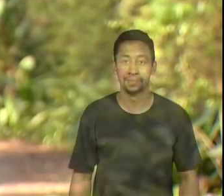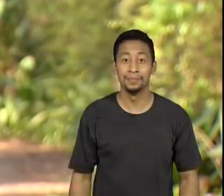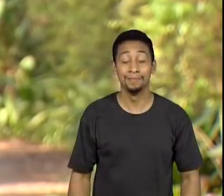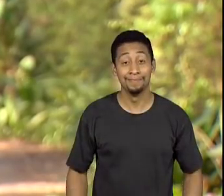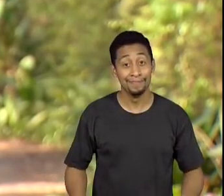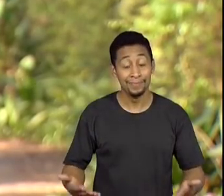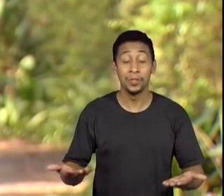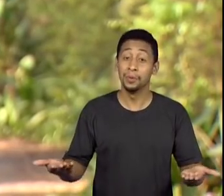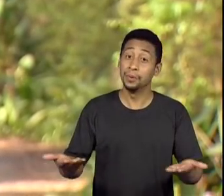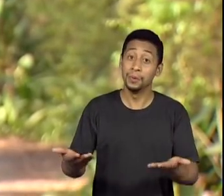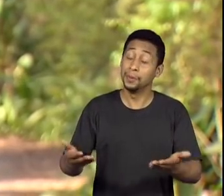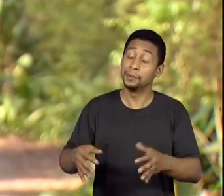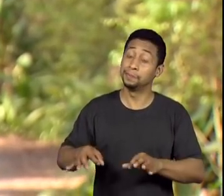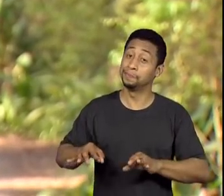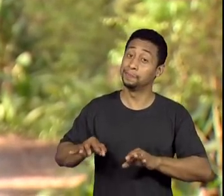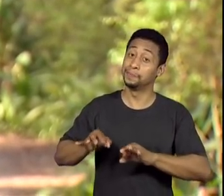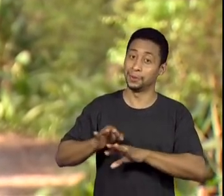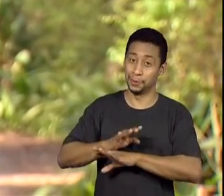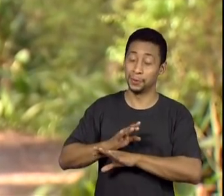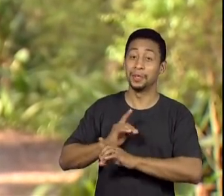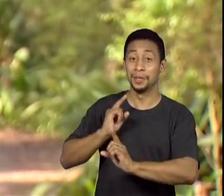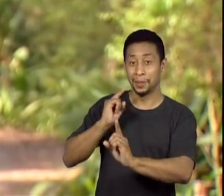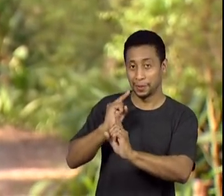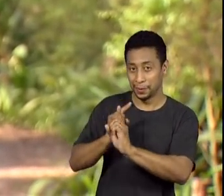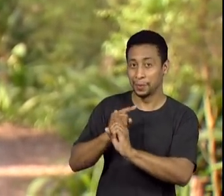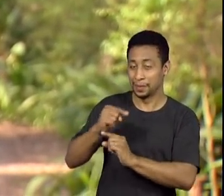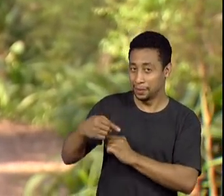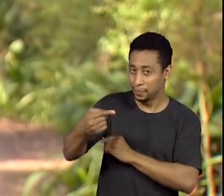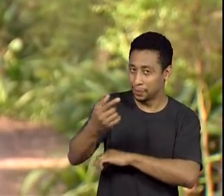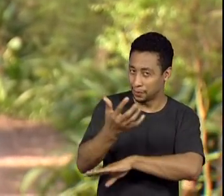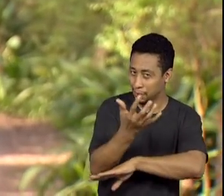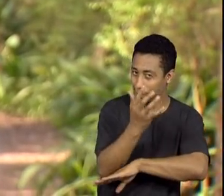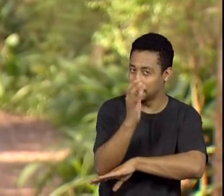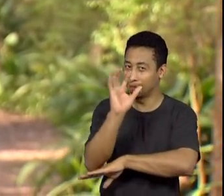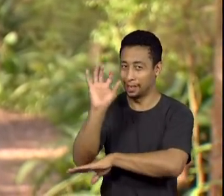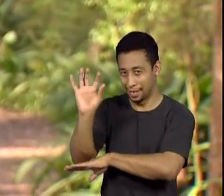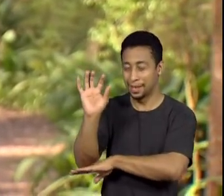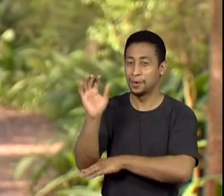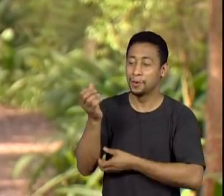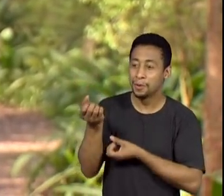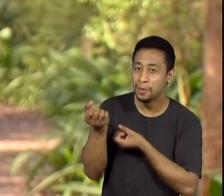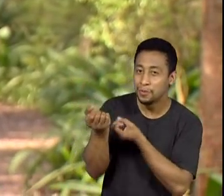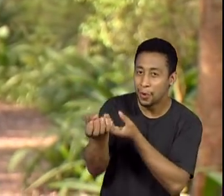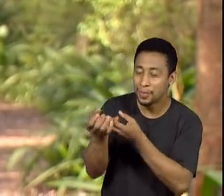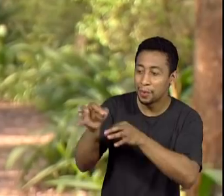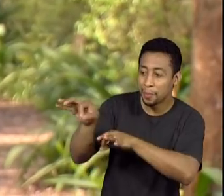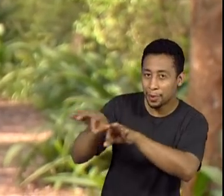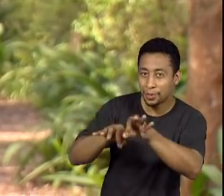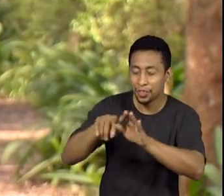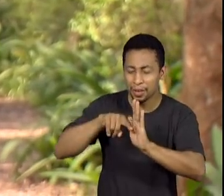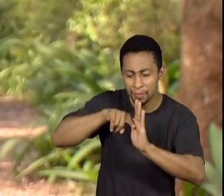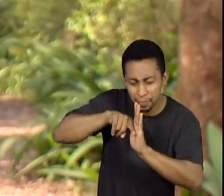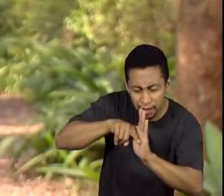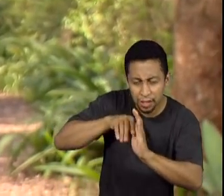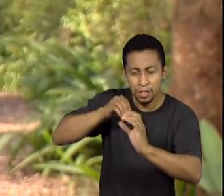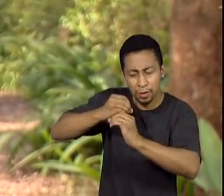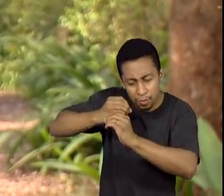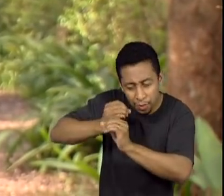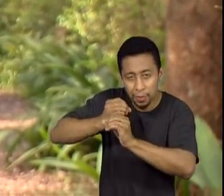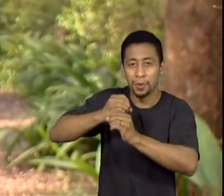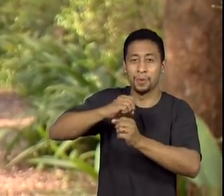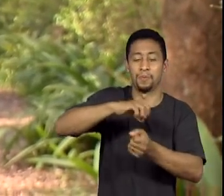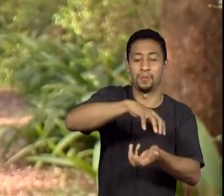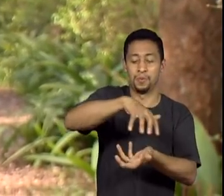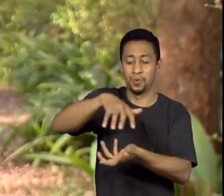E por hoje é só. A gente se encontra no próximo Repórter Eco com mais projetos, ações e pesquisas por um mundo